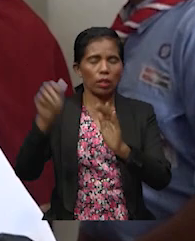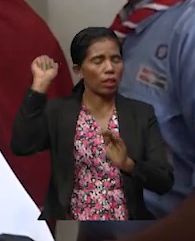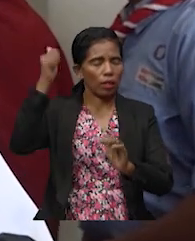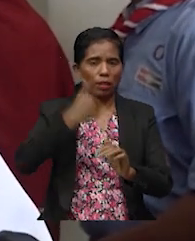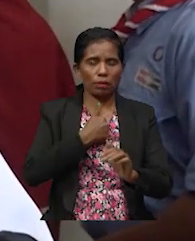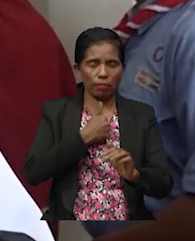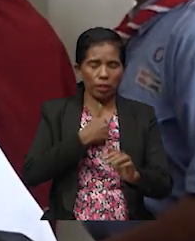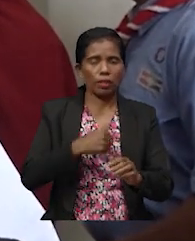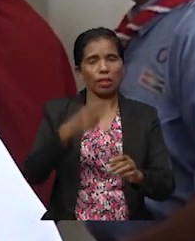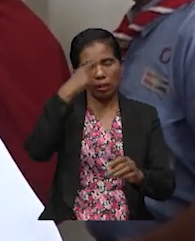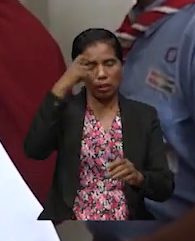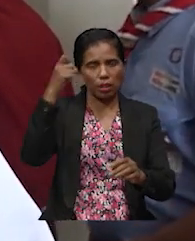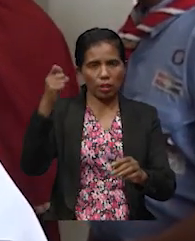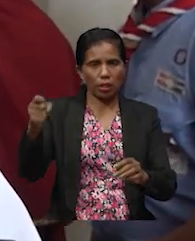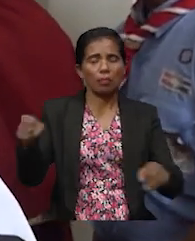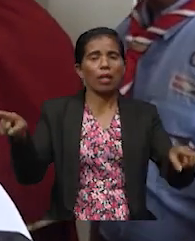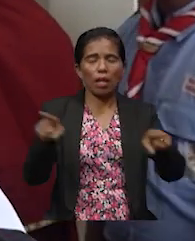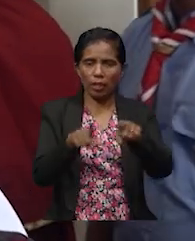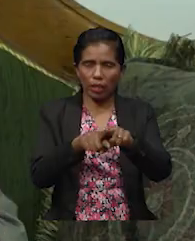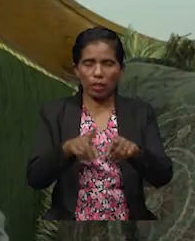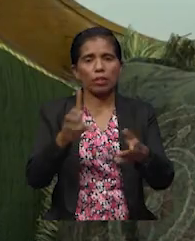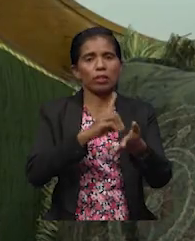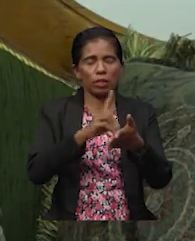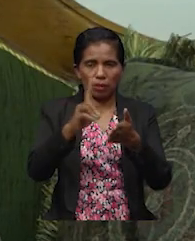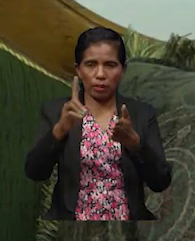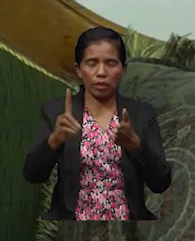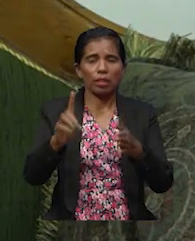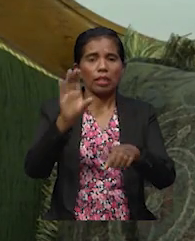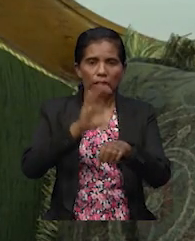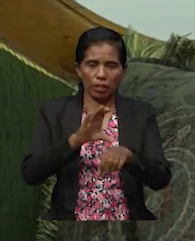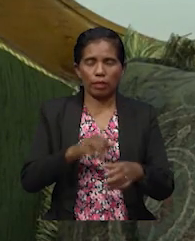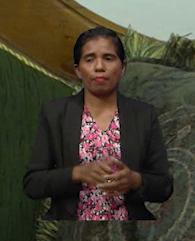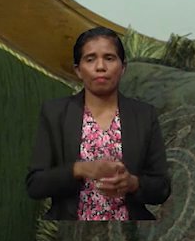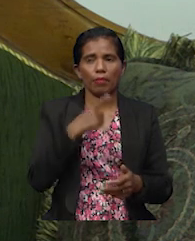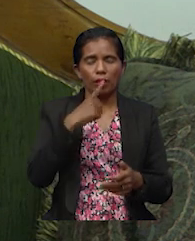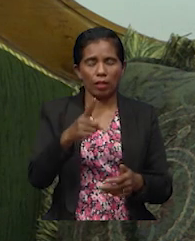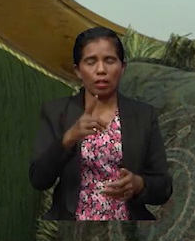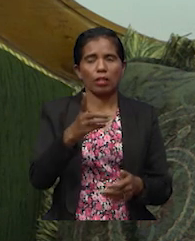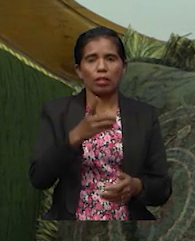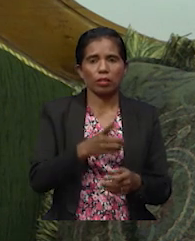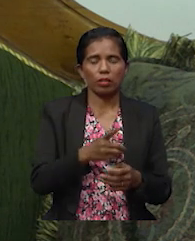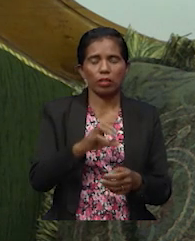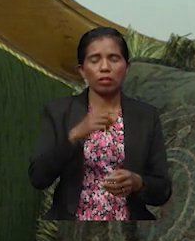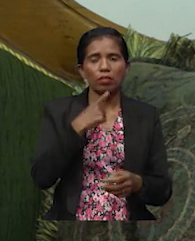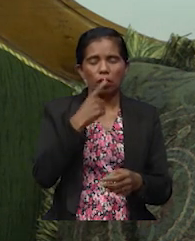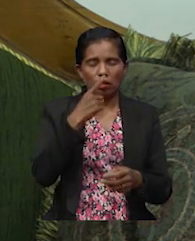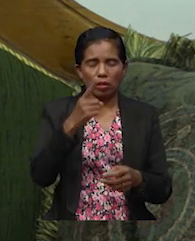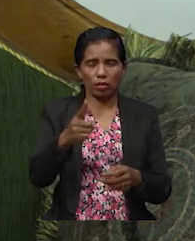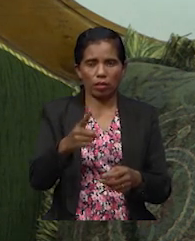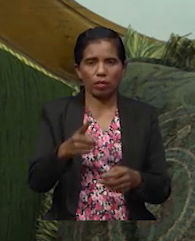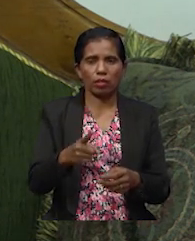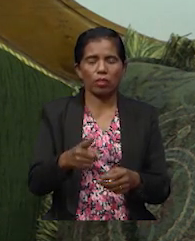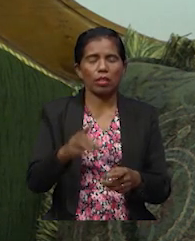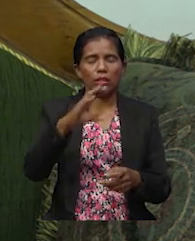segunda volta, tamba acerta ho Semana Santa. A tamba exigência né, Domingos explica, Comissão Nacional da